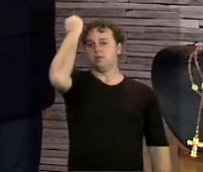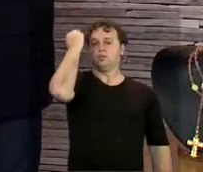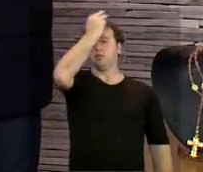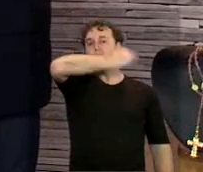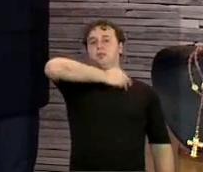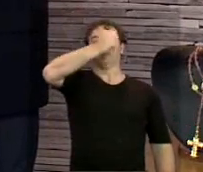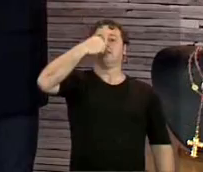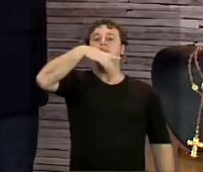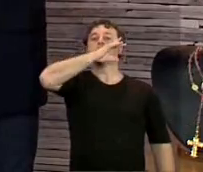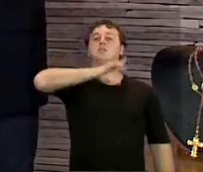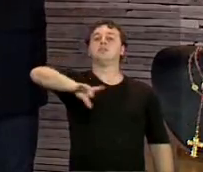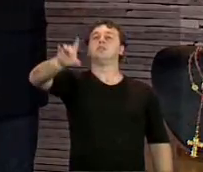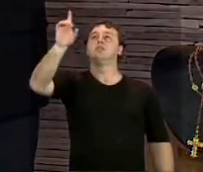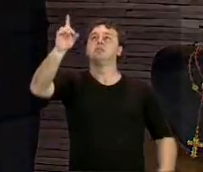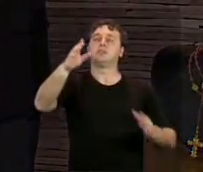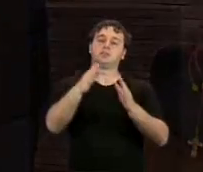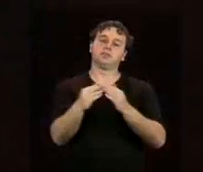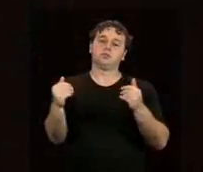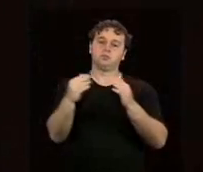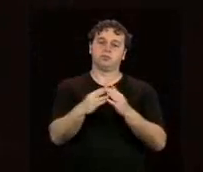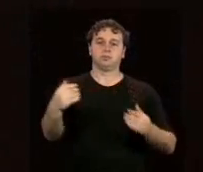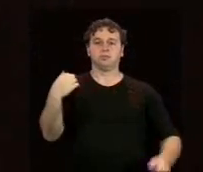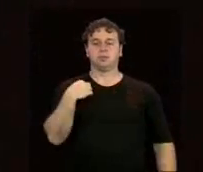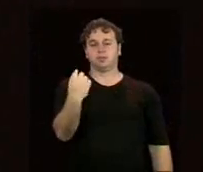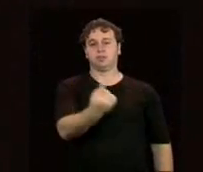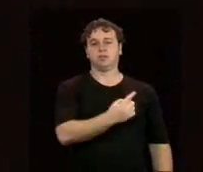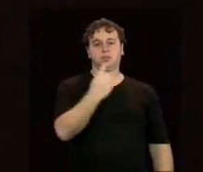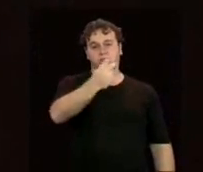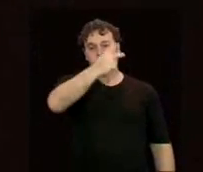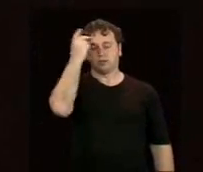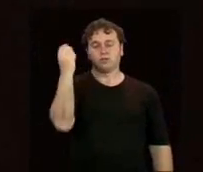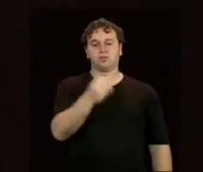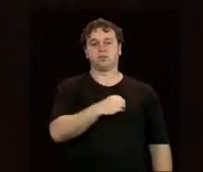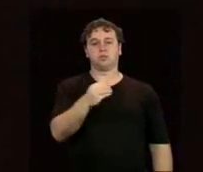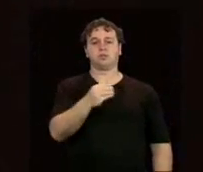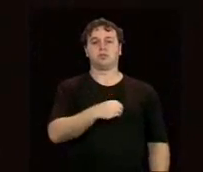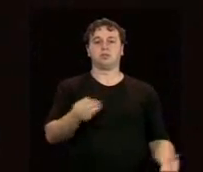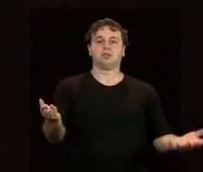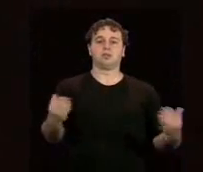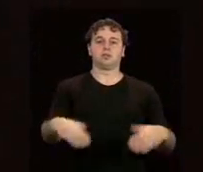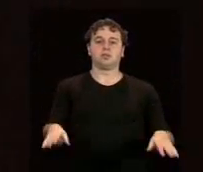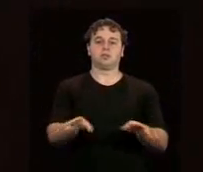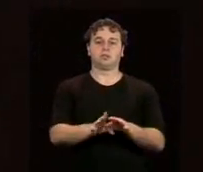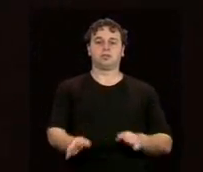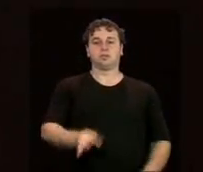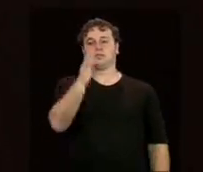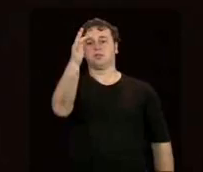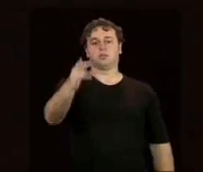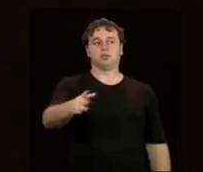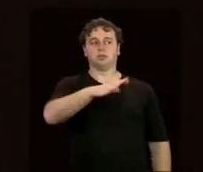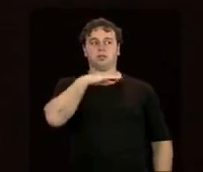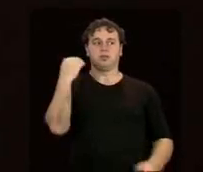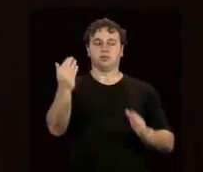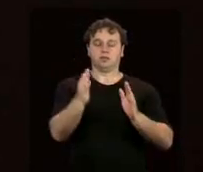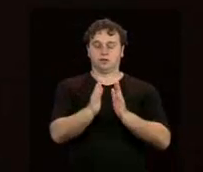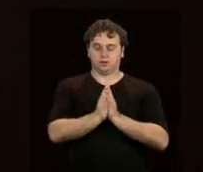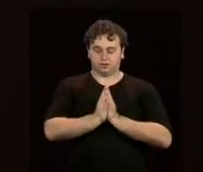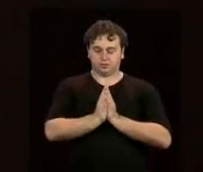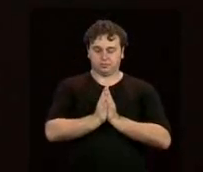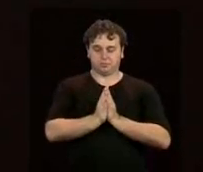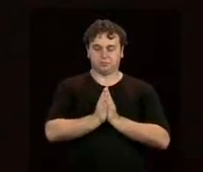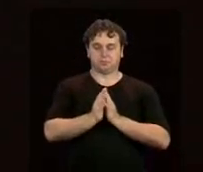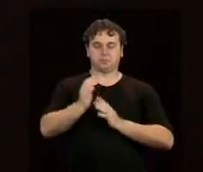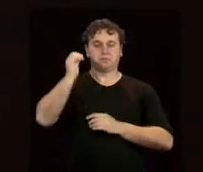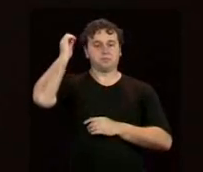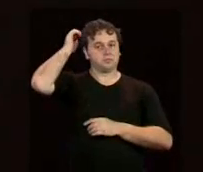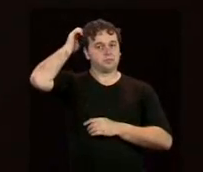do vosso ventre, Jesus. Santa Maria, Mãe de Deus, rogai por nós, pecadores, agora e